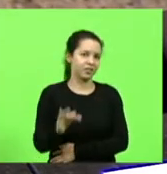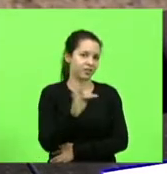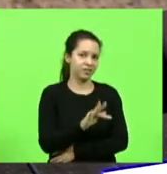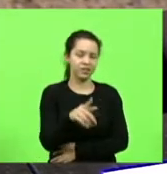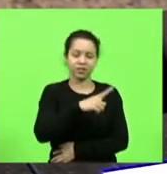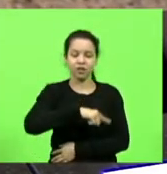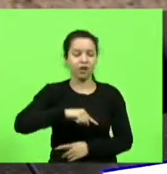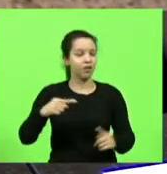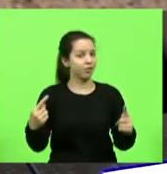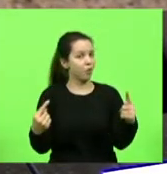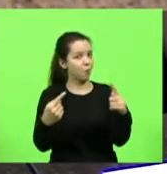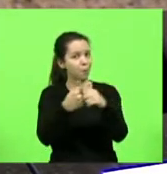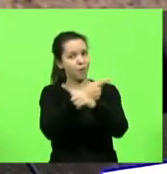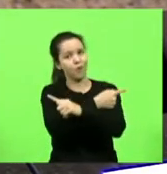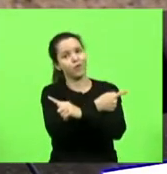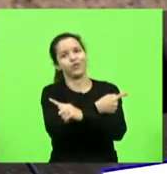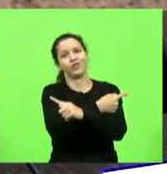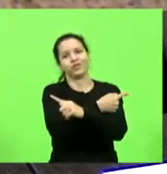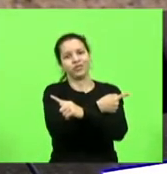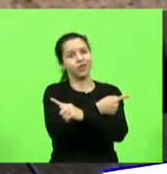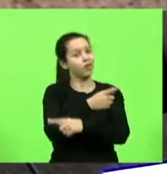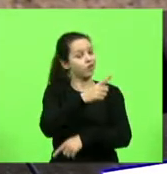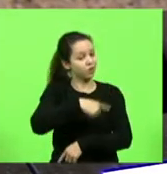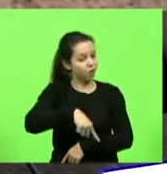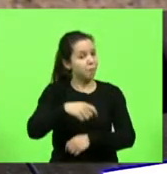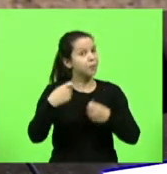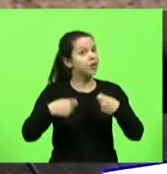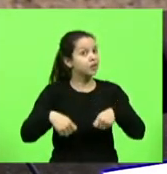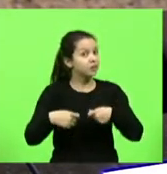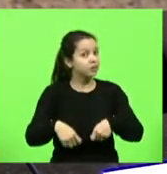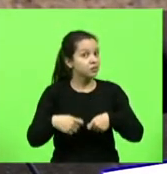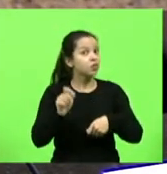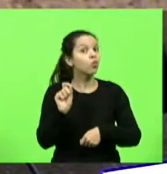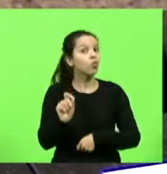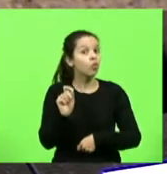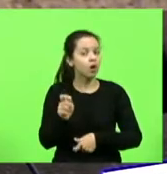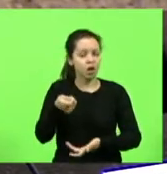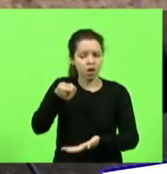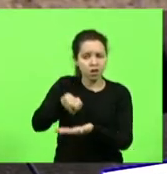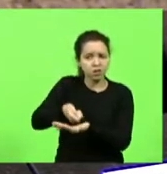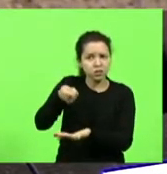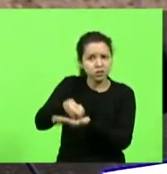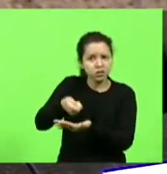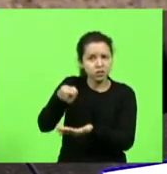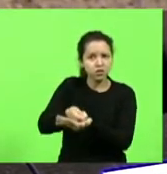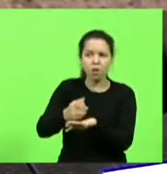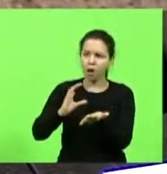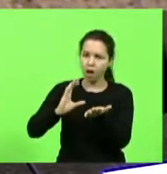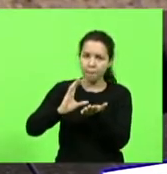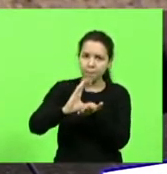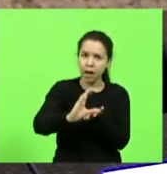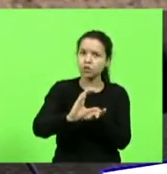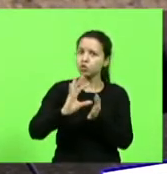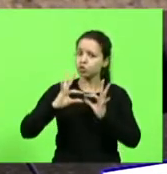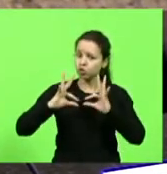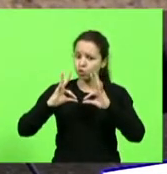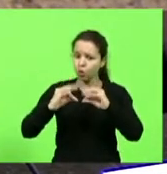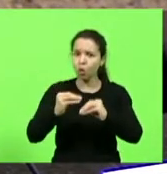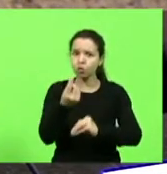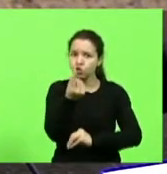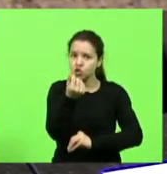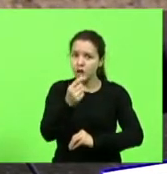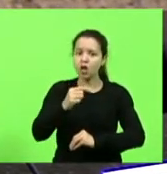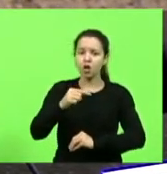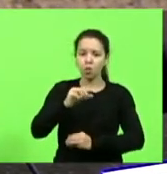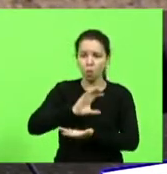que deveríamos ir. Deveríamos, sim, exigir o repasse de todo o recurso que nós enviamos ano a ano a Brasília e